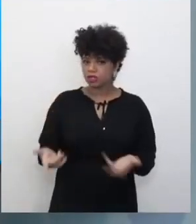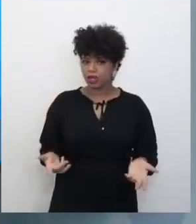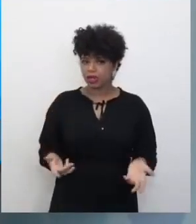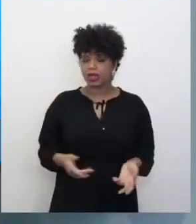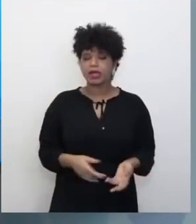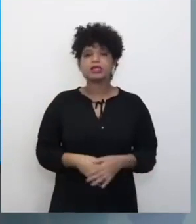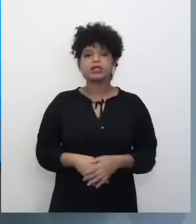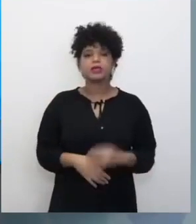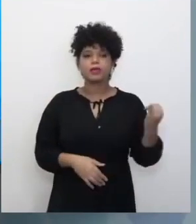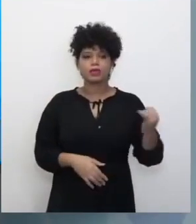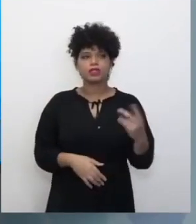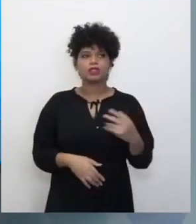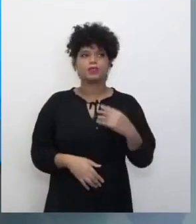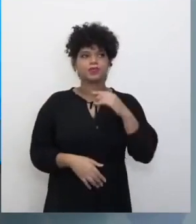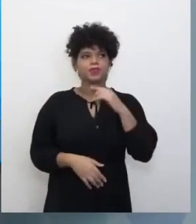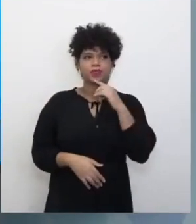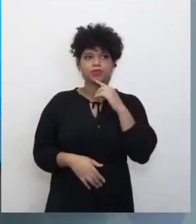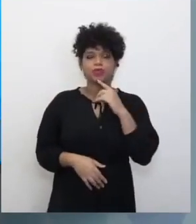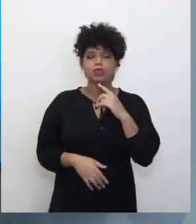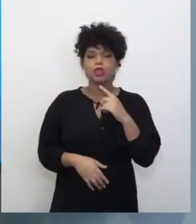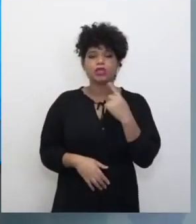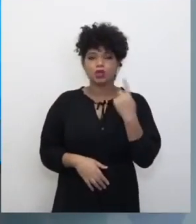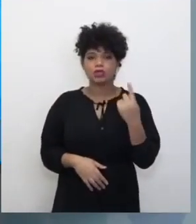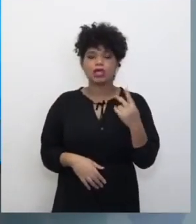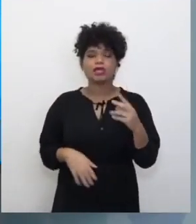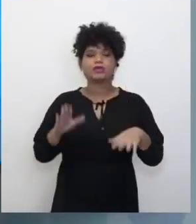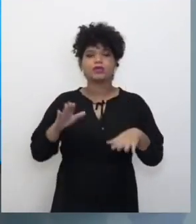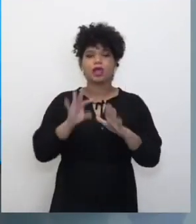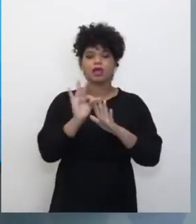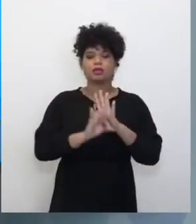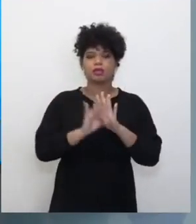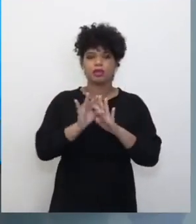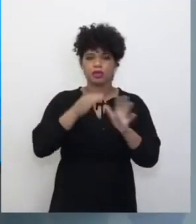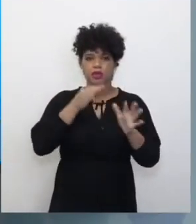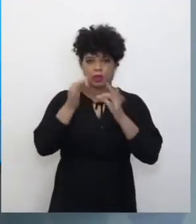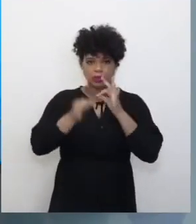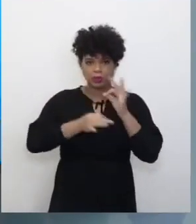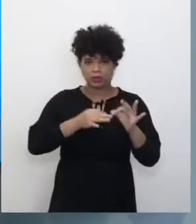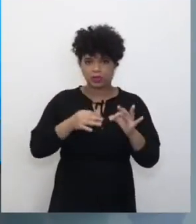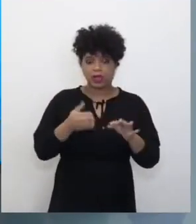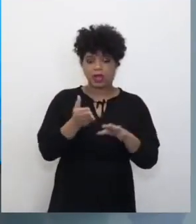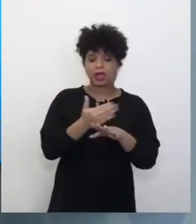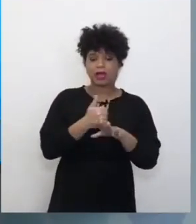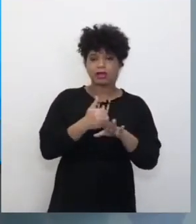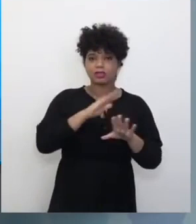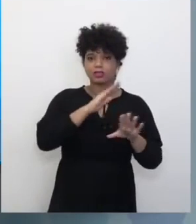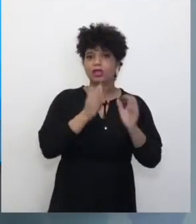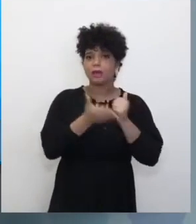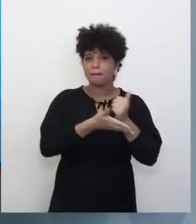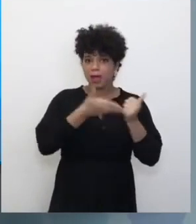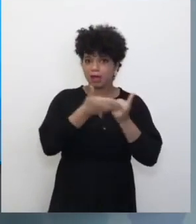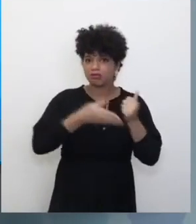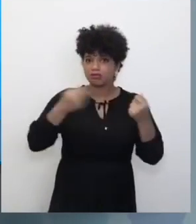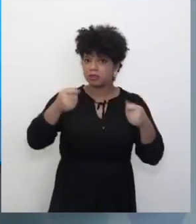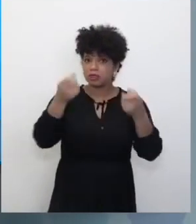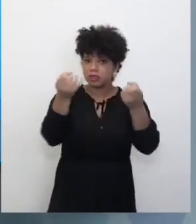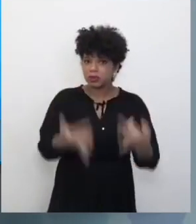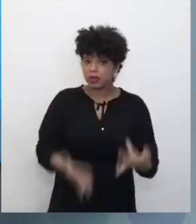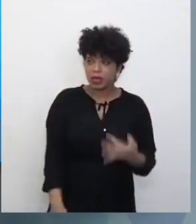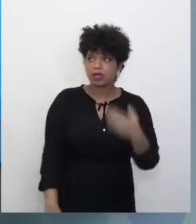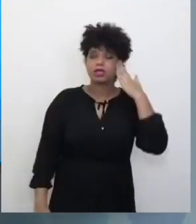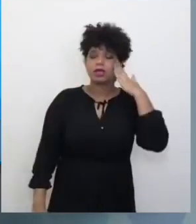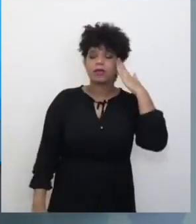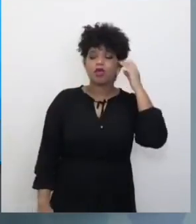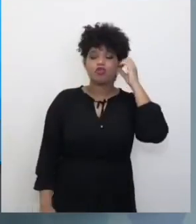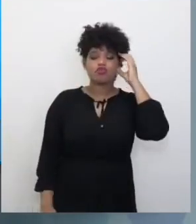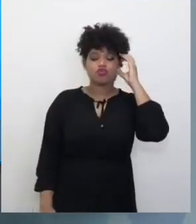vocês saberem que quando a gente vai tratar de texto argumentativo, a gente precisa ter alguns fundamentos, a gente precisa ter conhecimento de